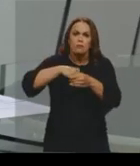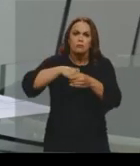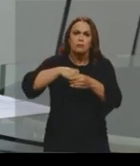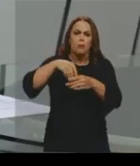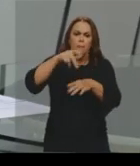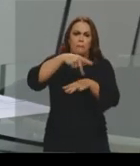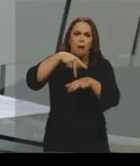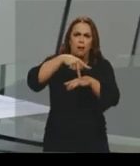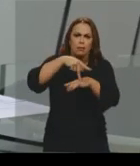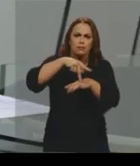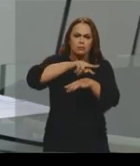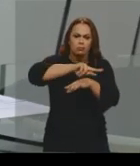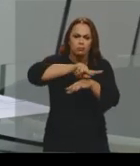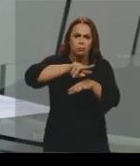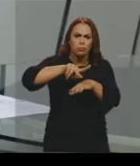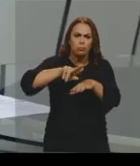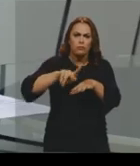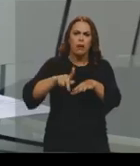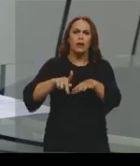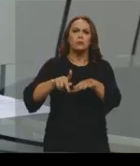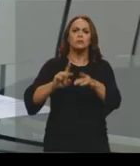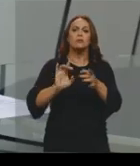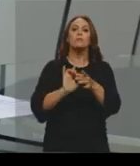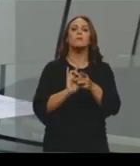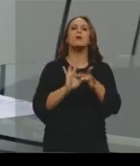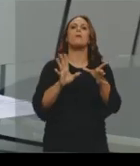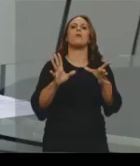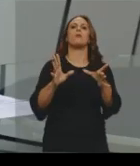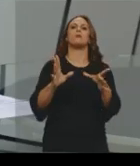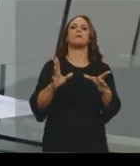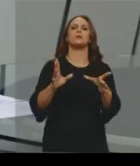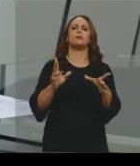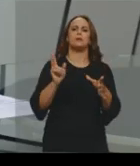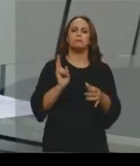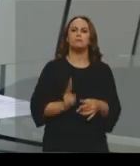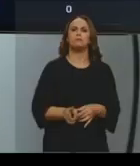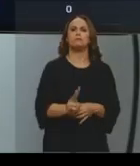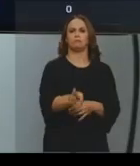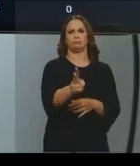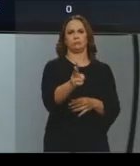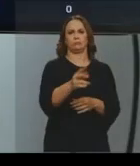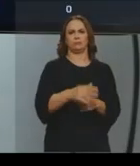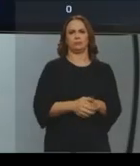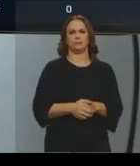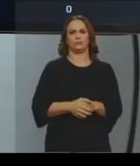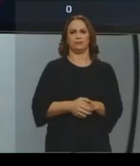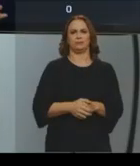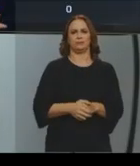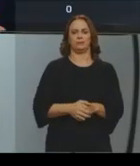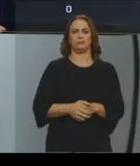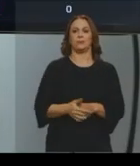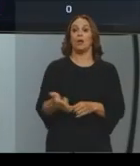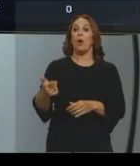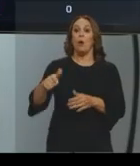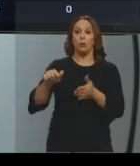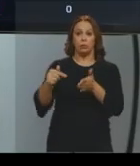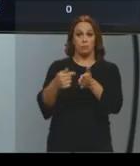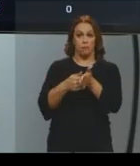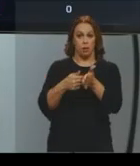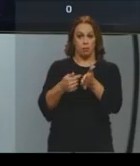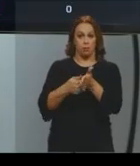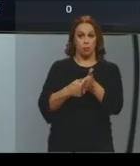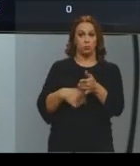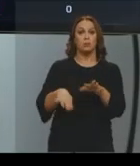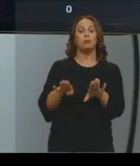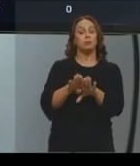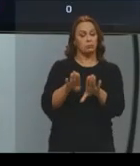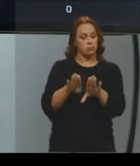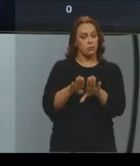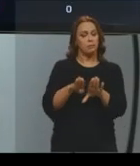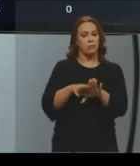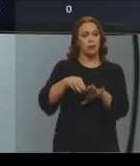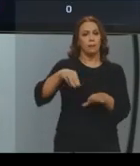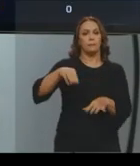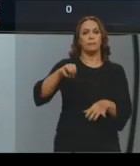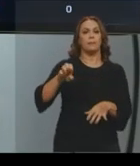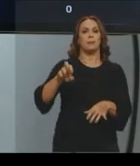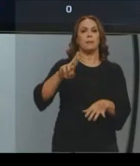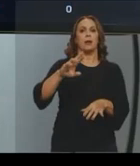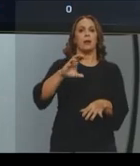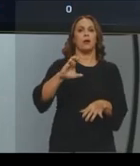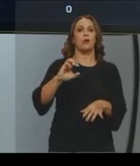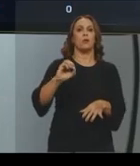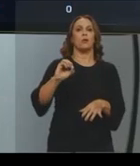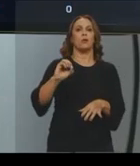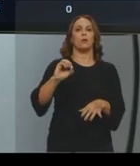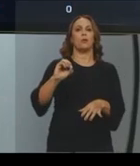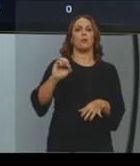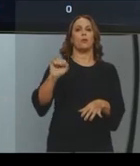o necessário para se cumprir a cláusula democrática. A nossa próxima pergunta é a respeito, inclusive, do Mercosul. O Mercosul é uma